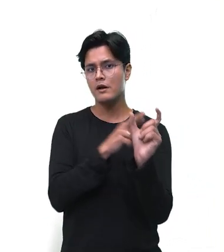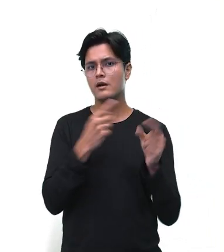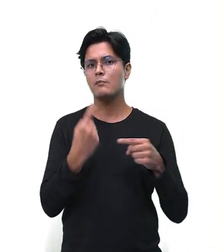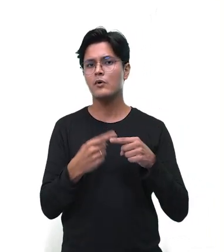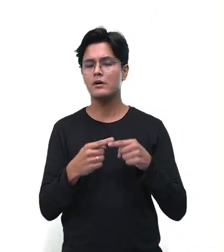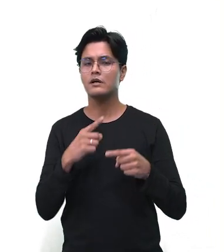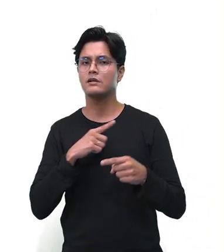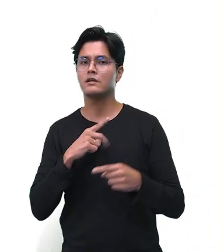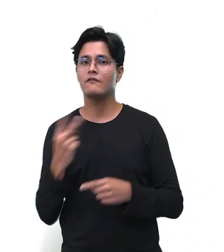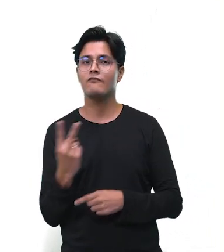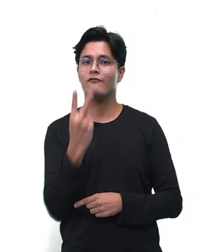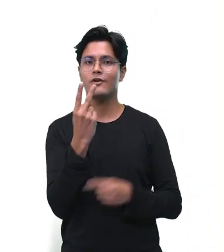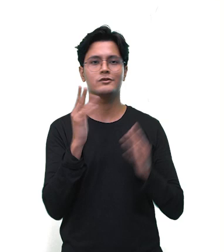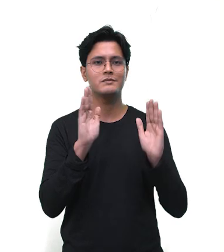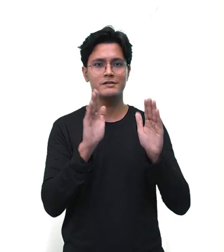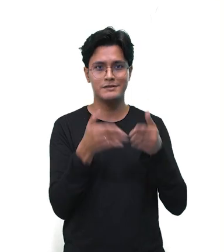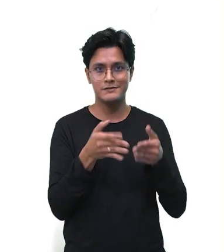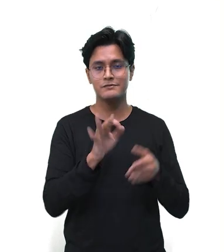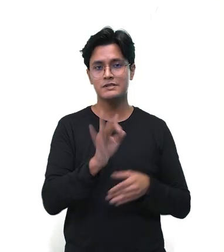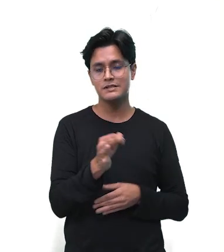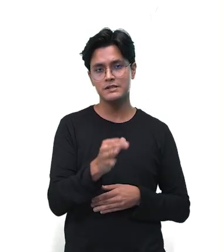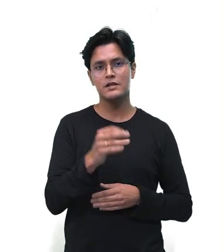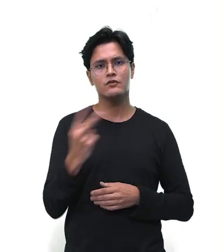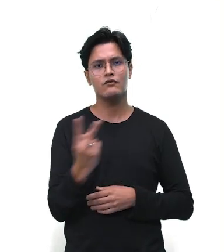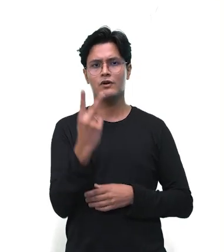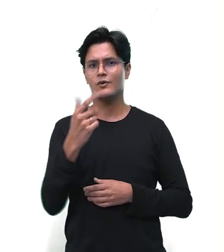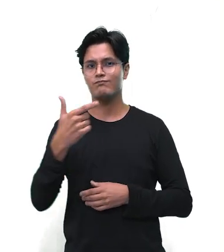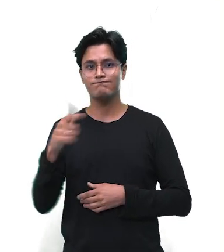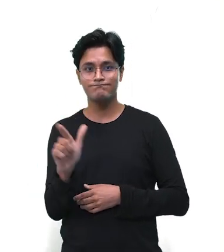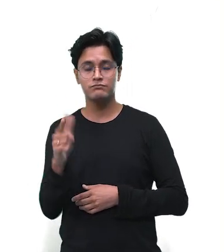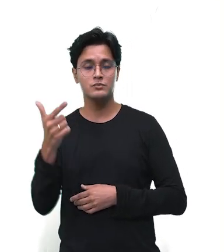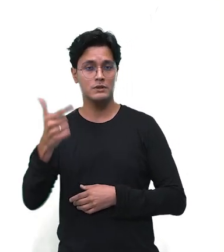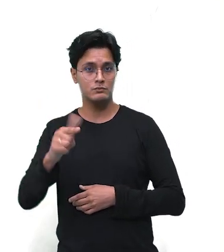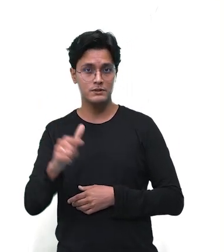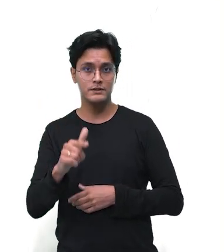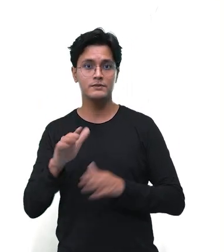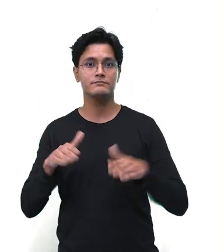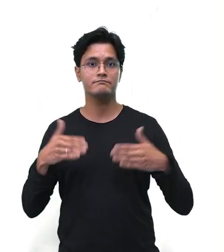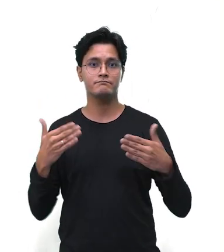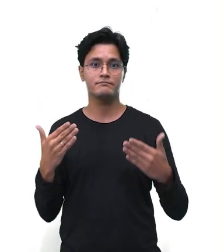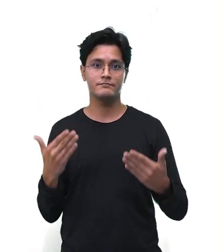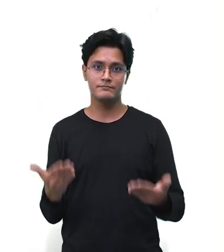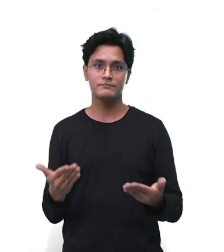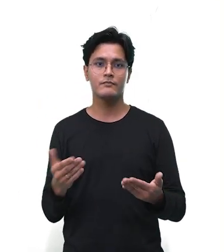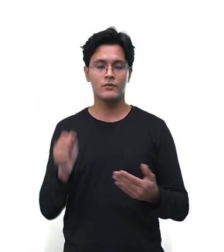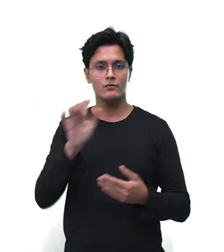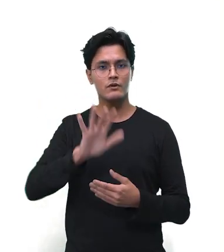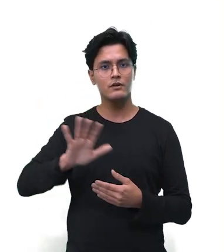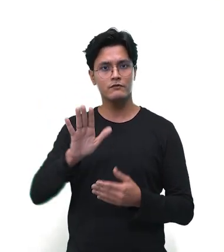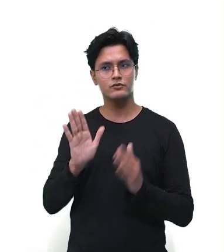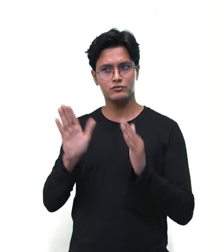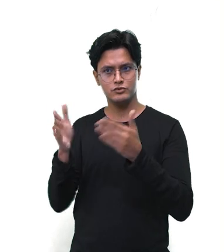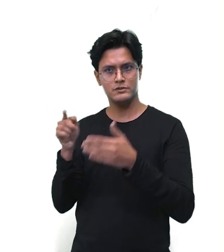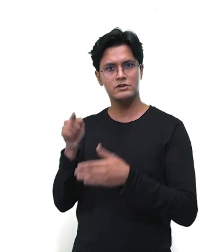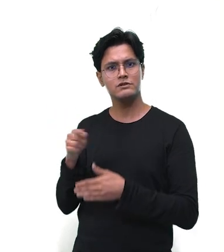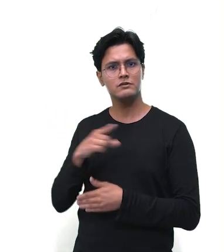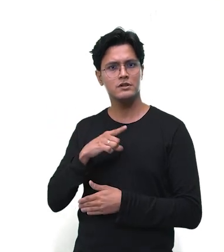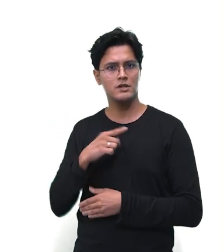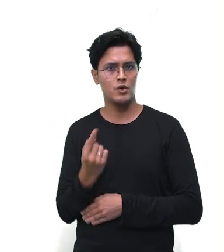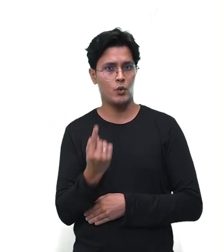tem o 6, tá? Não existe outro valor, pelo menos para essa figura aí,